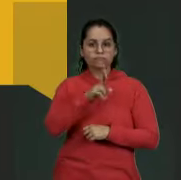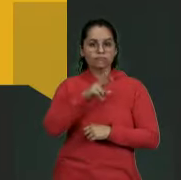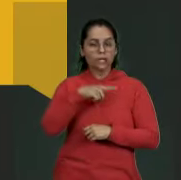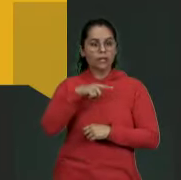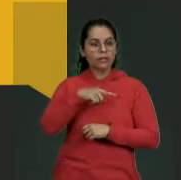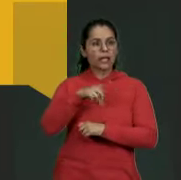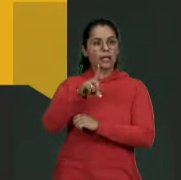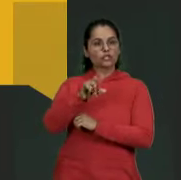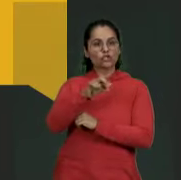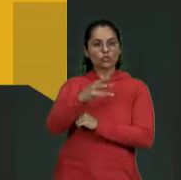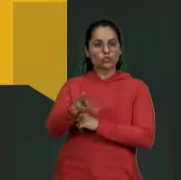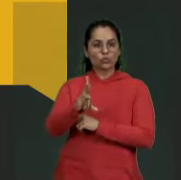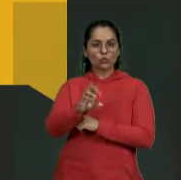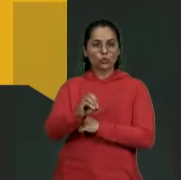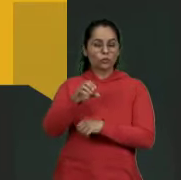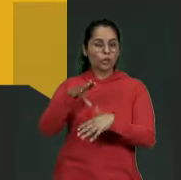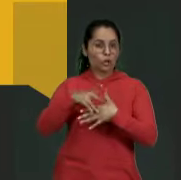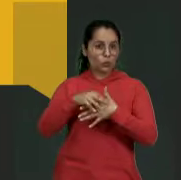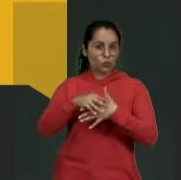distúrbios e as doenças.